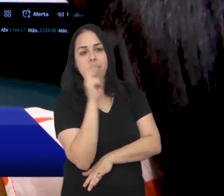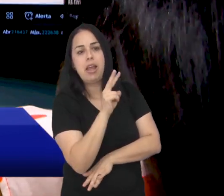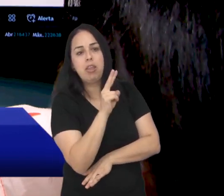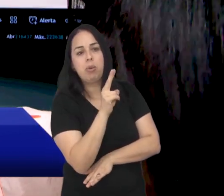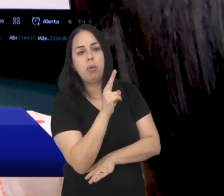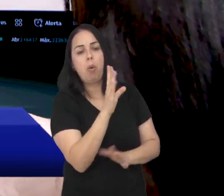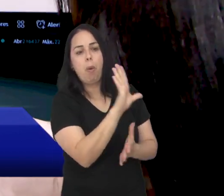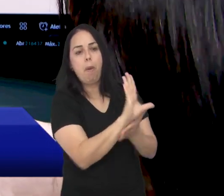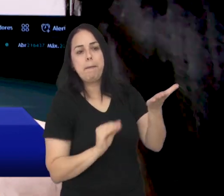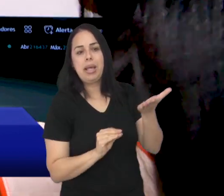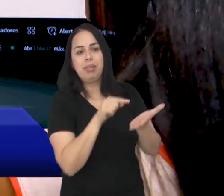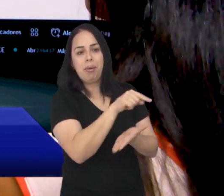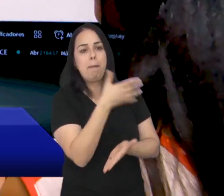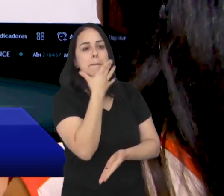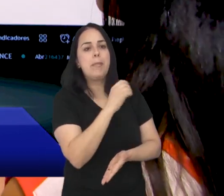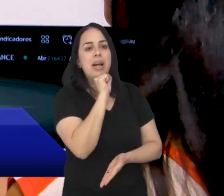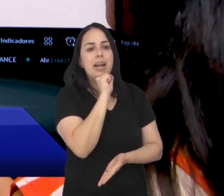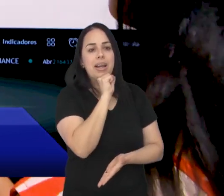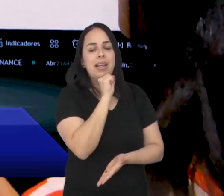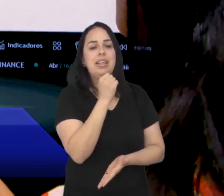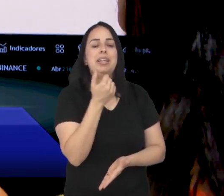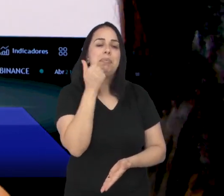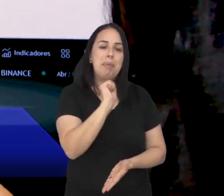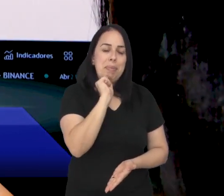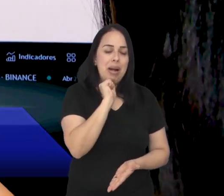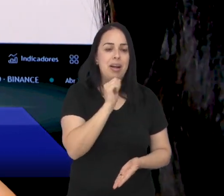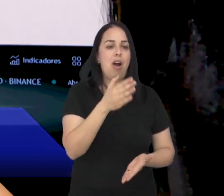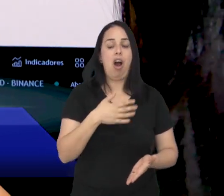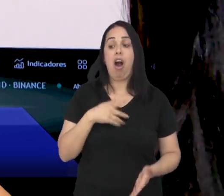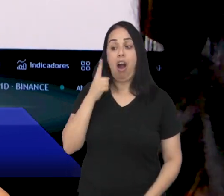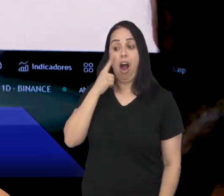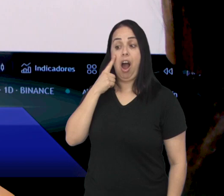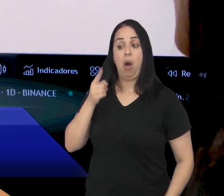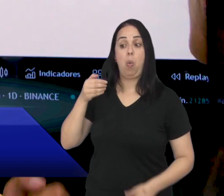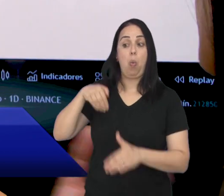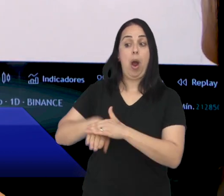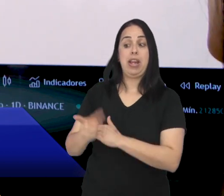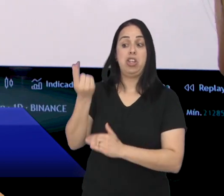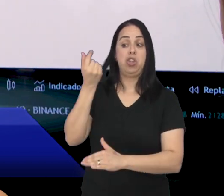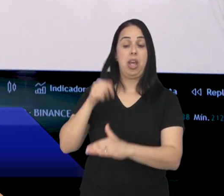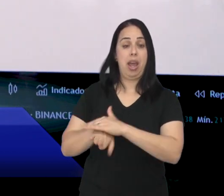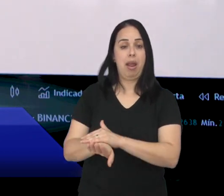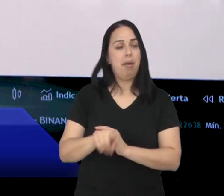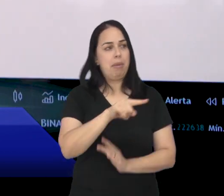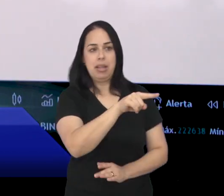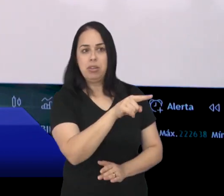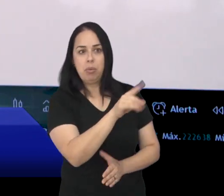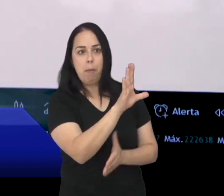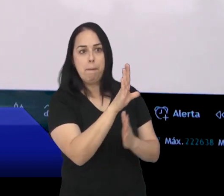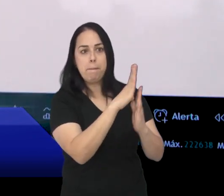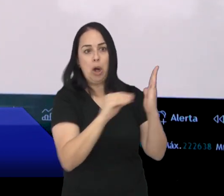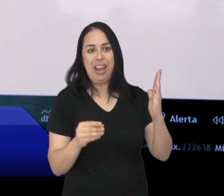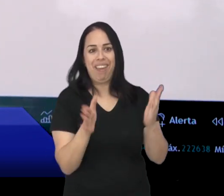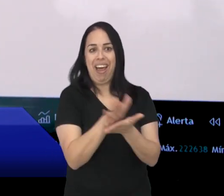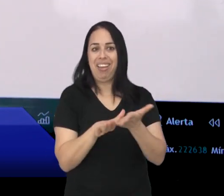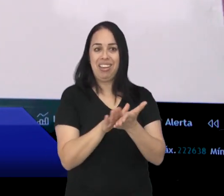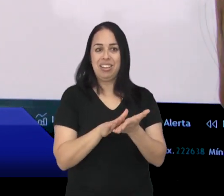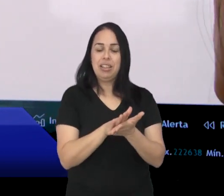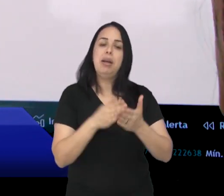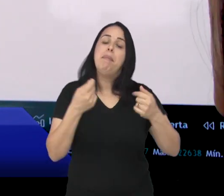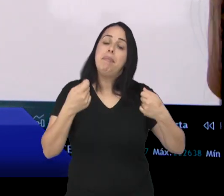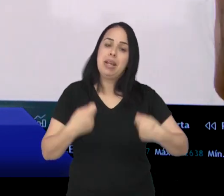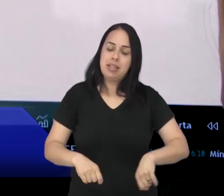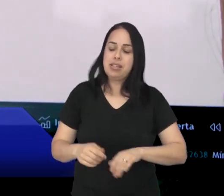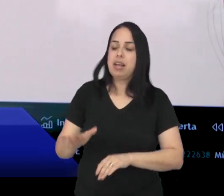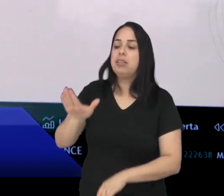basicamente vendo o que a gente faz. Não adianta falar e não fazer. Falando para o tio, ó filho, guarda dinheiro. Tá, papai, mas você não guarda, e aí?